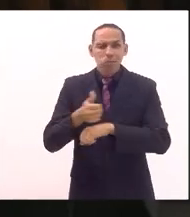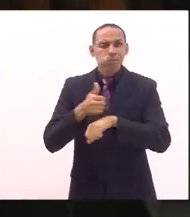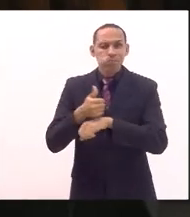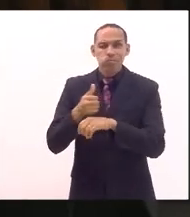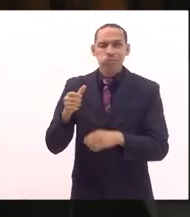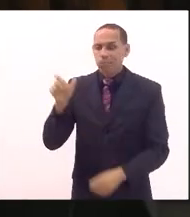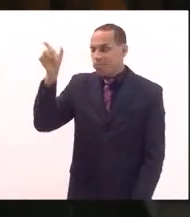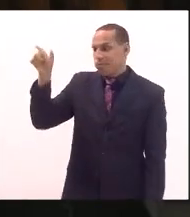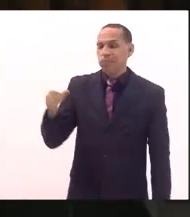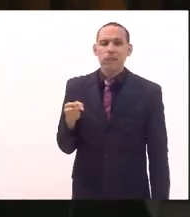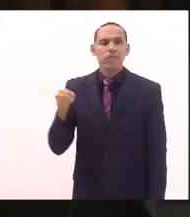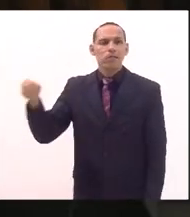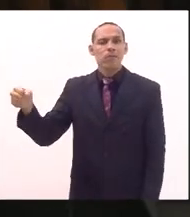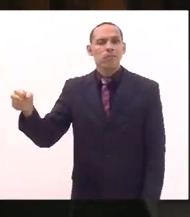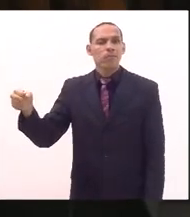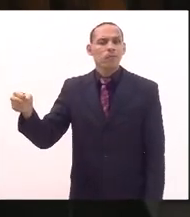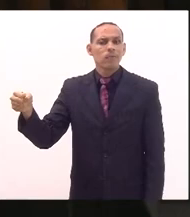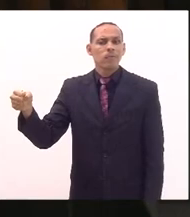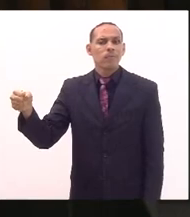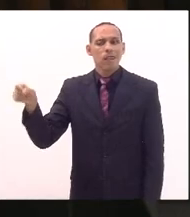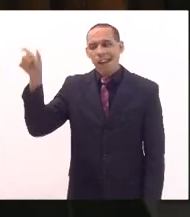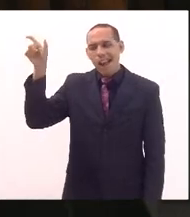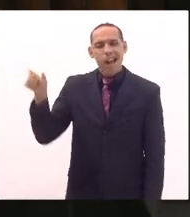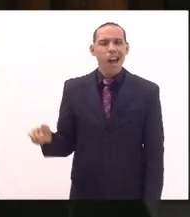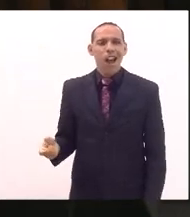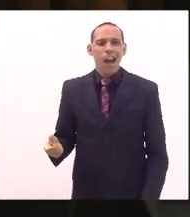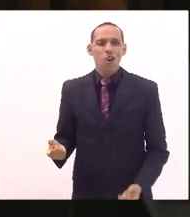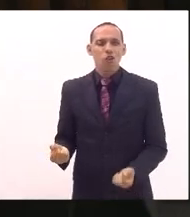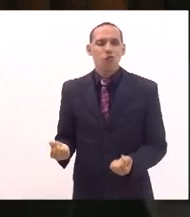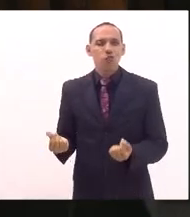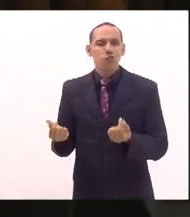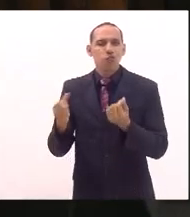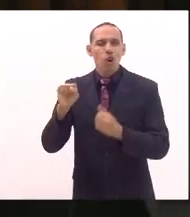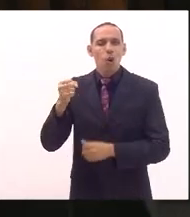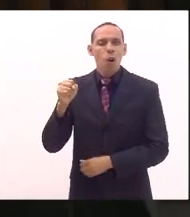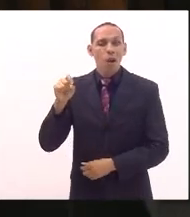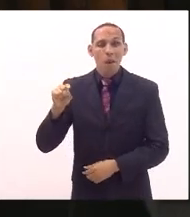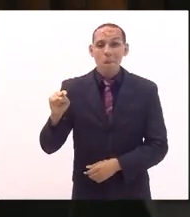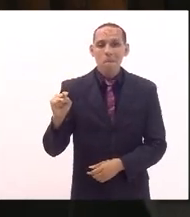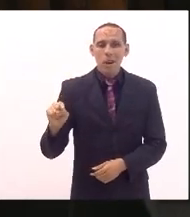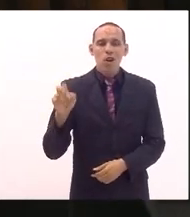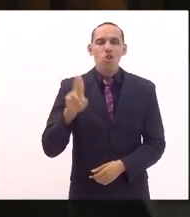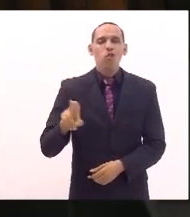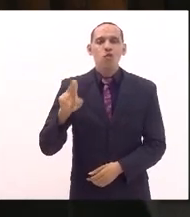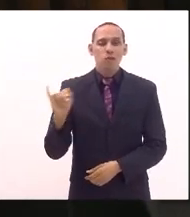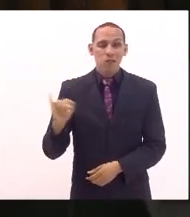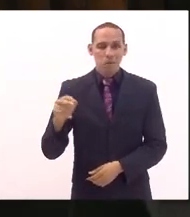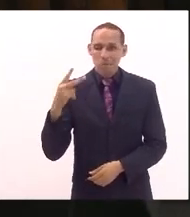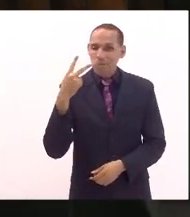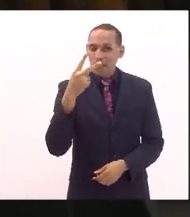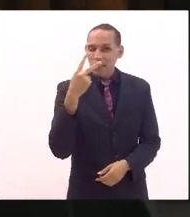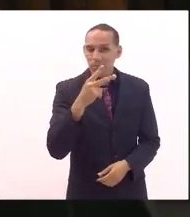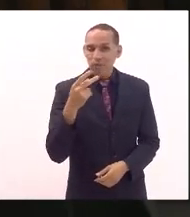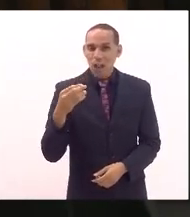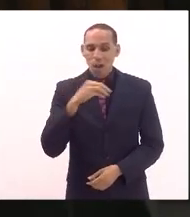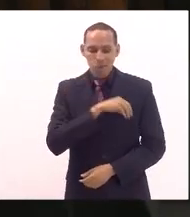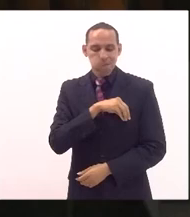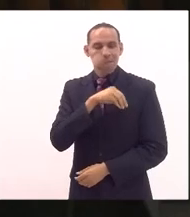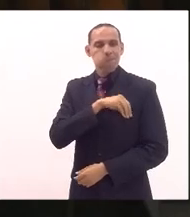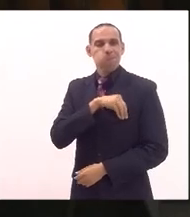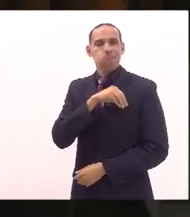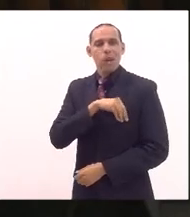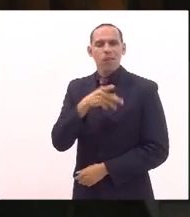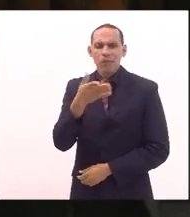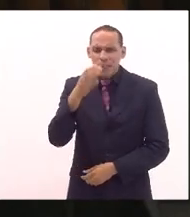tá essa servidora que estava lá ganhando r$ 8000 custas do seu Imposto a você cidadão